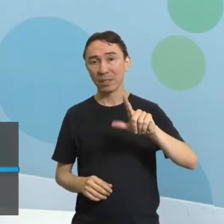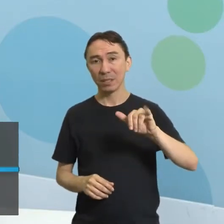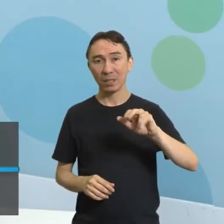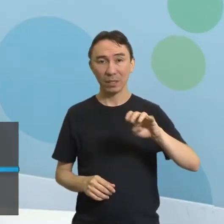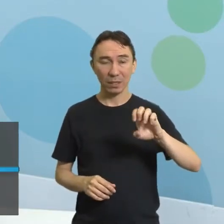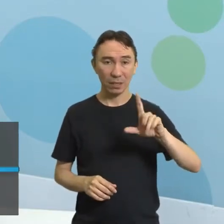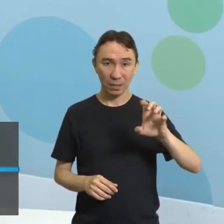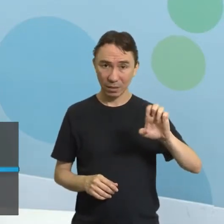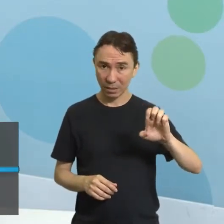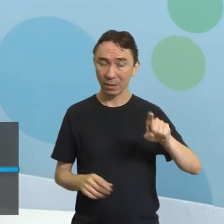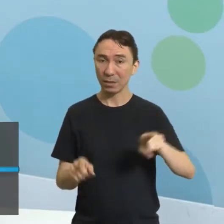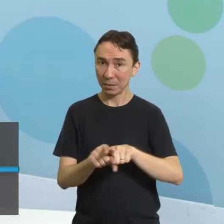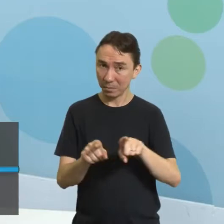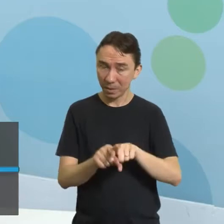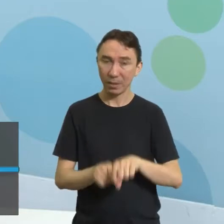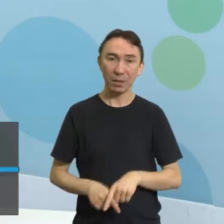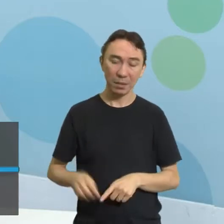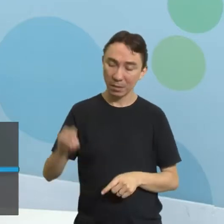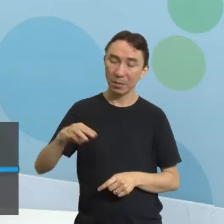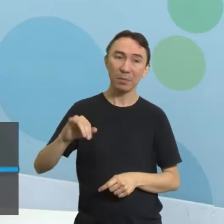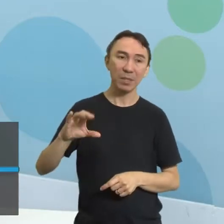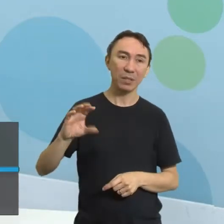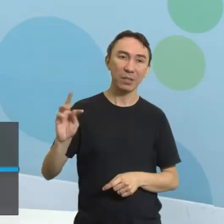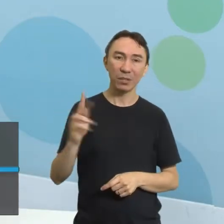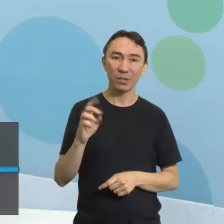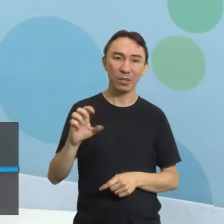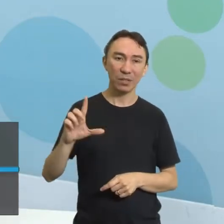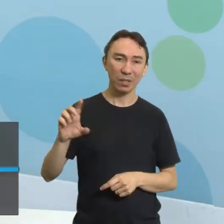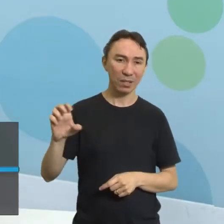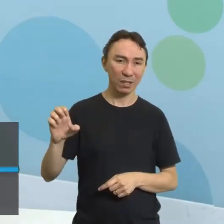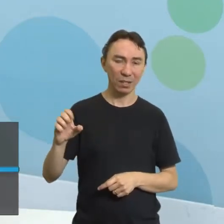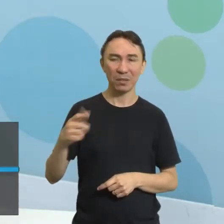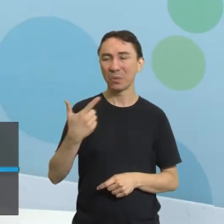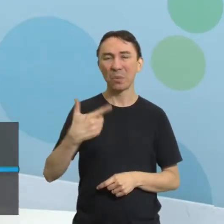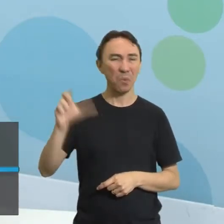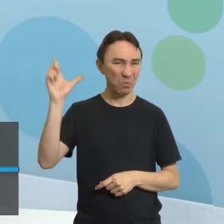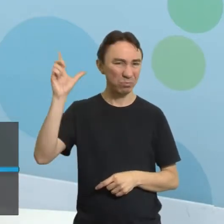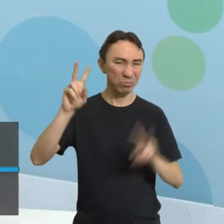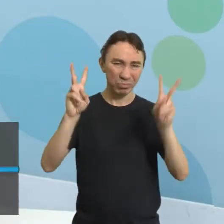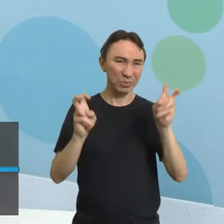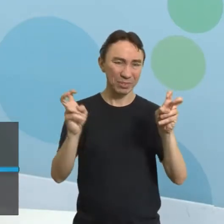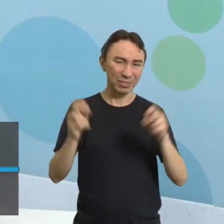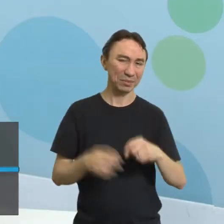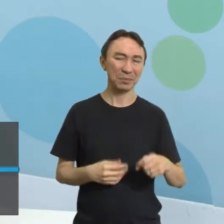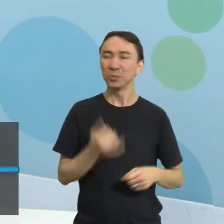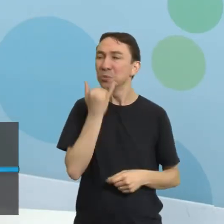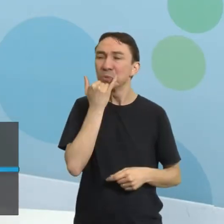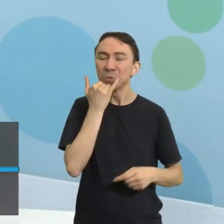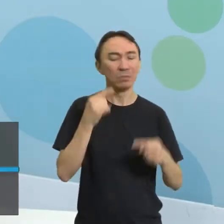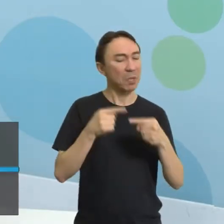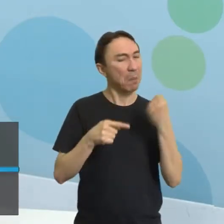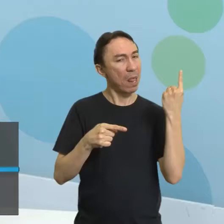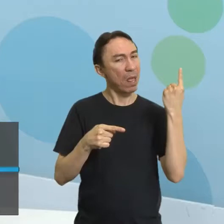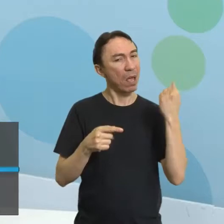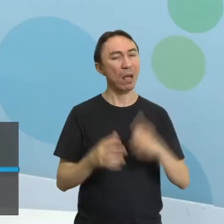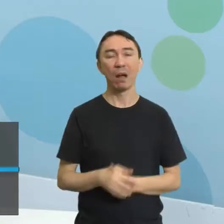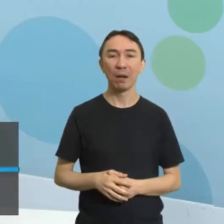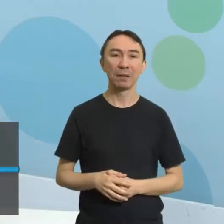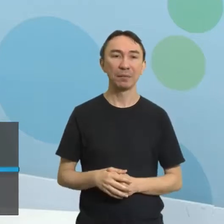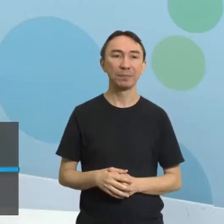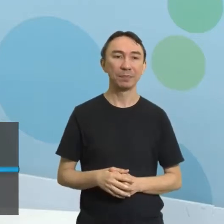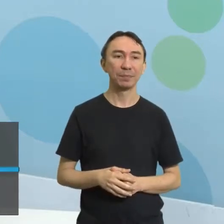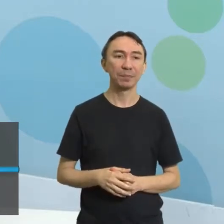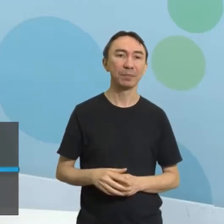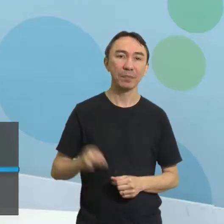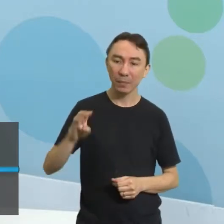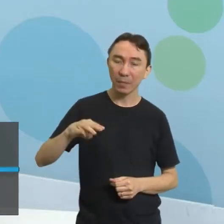Michele traz um assunto que não é pedagógico. Professora Michele, recomendo